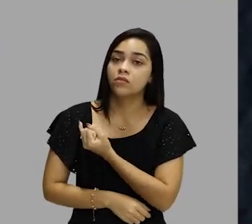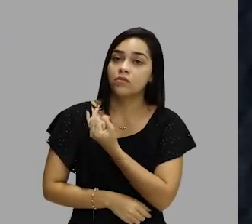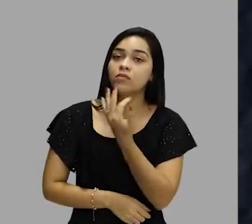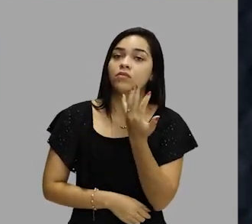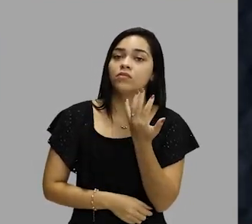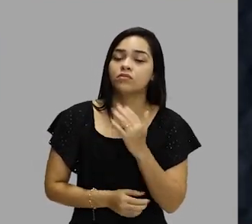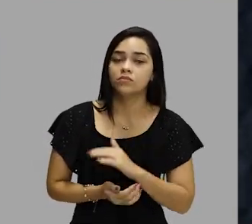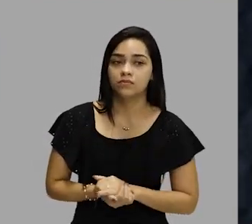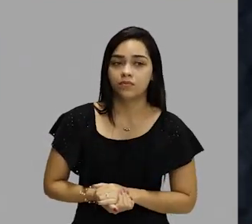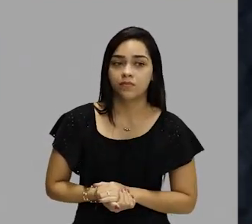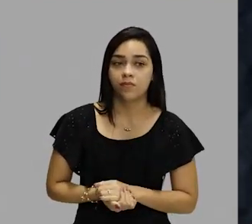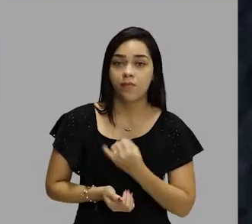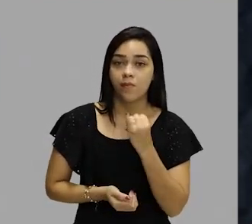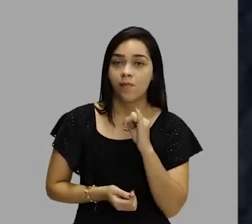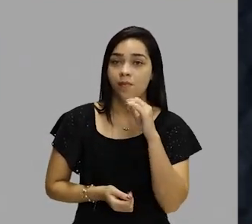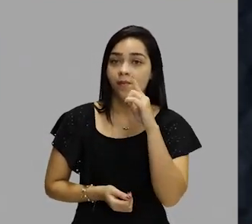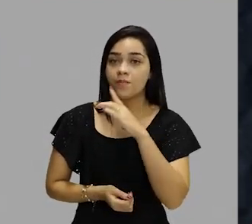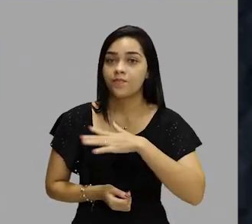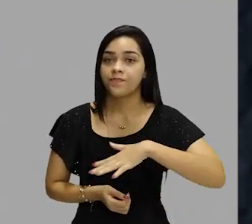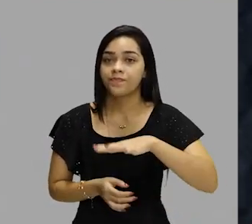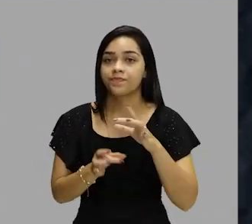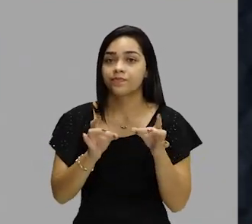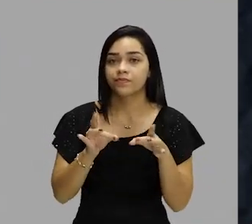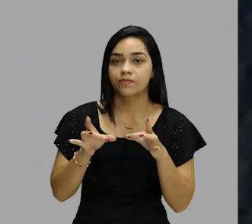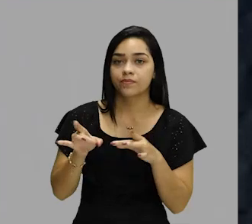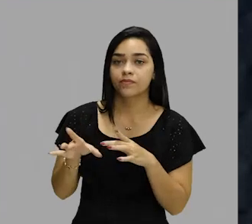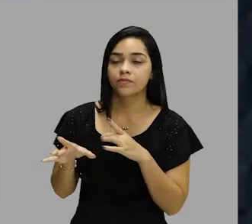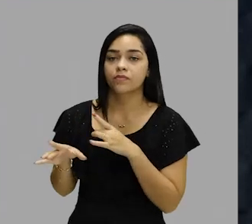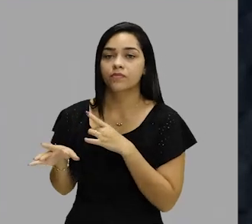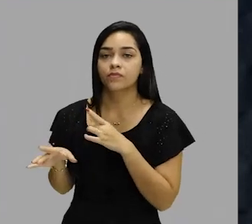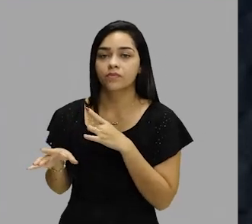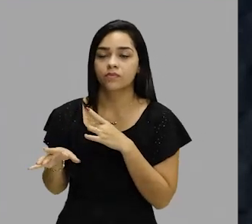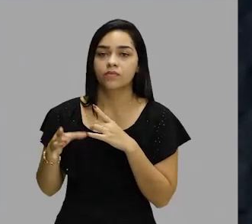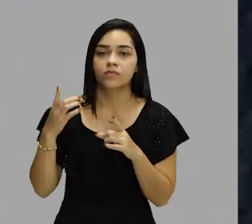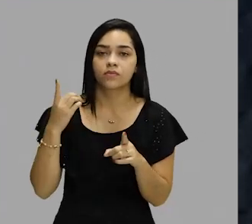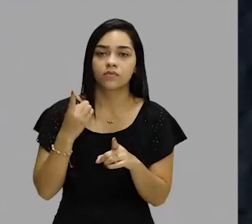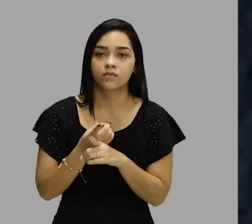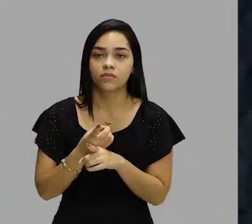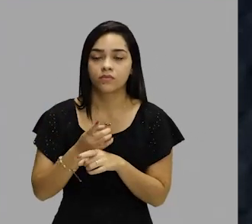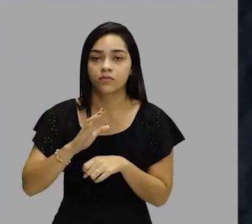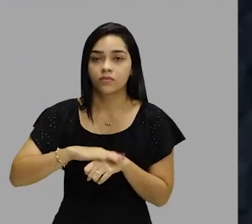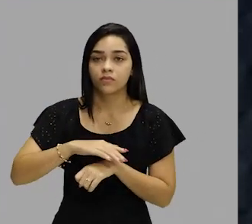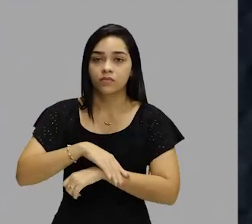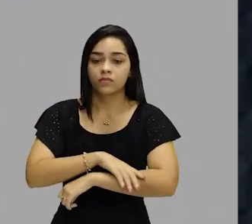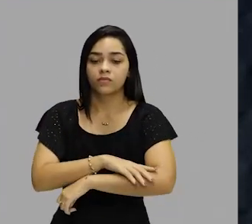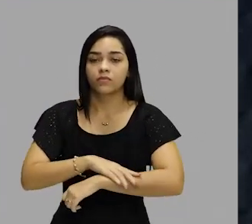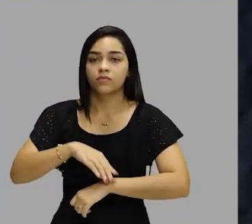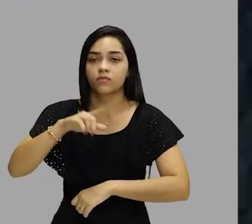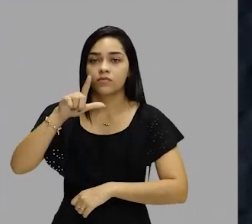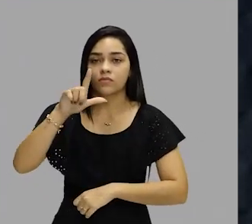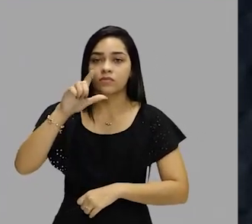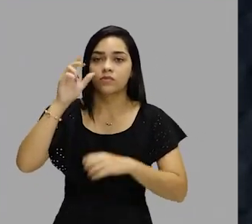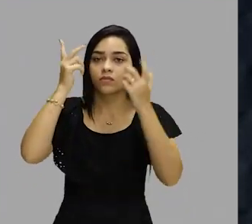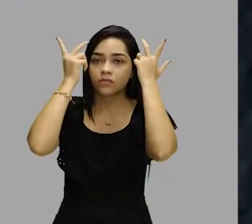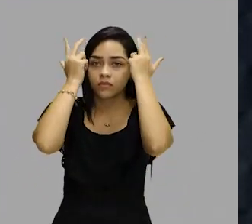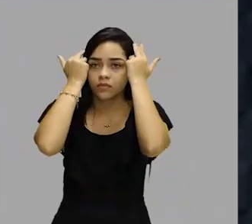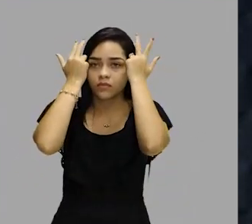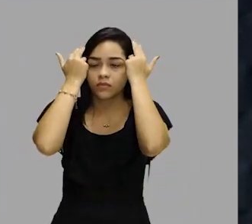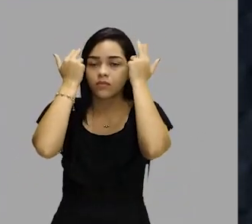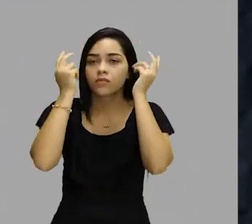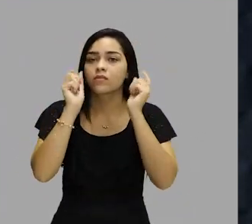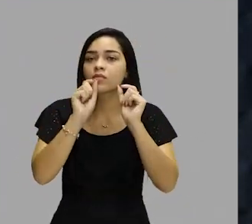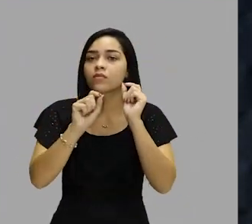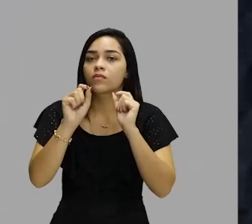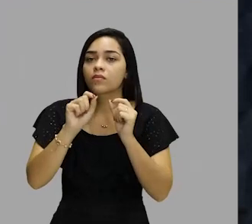Se lá no comércio dessas peles eles encontrassem mais peles de lebres, quer dizer que a população